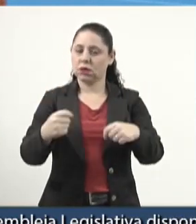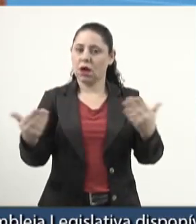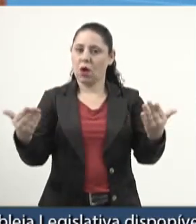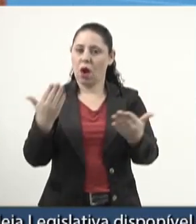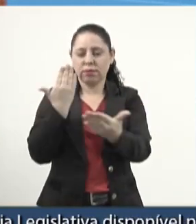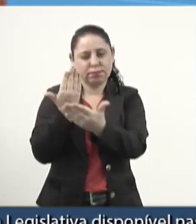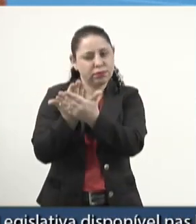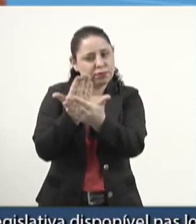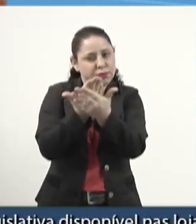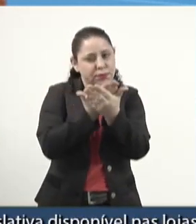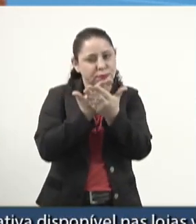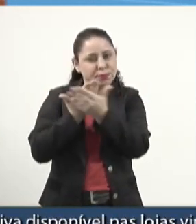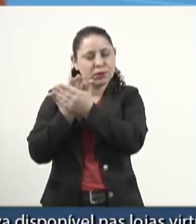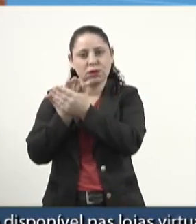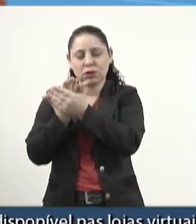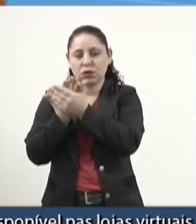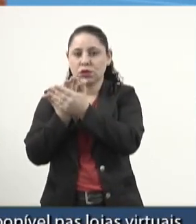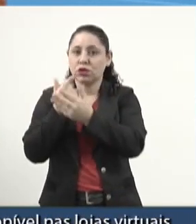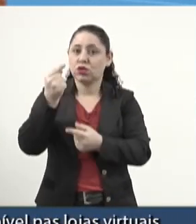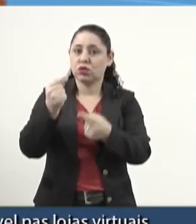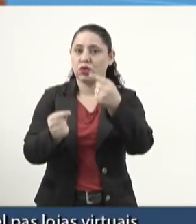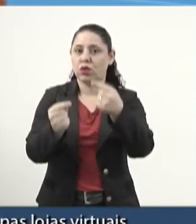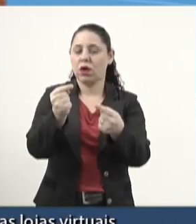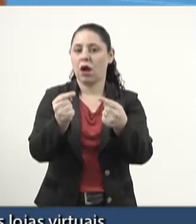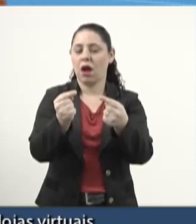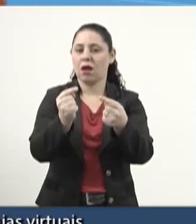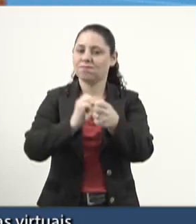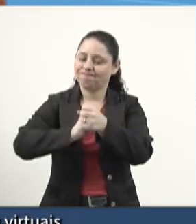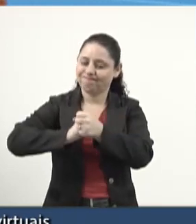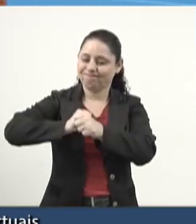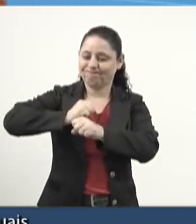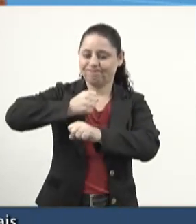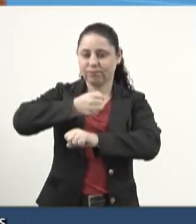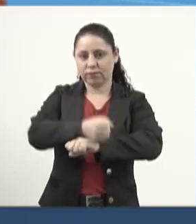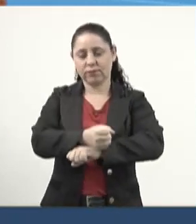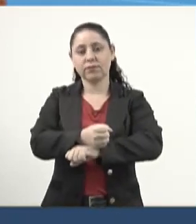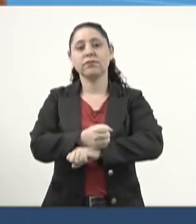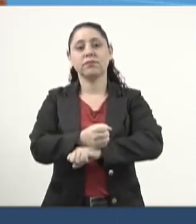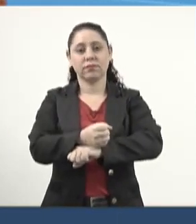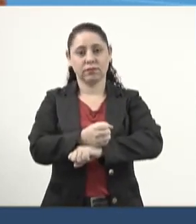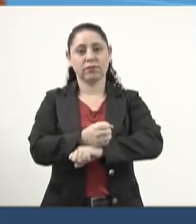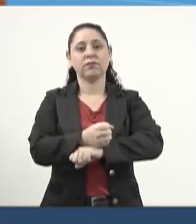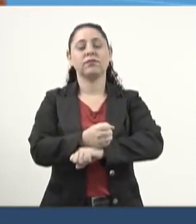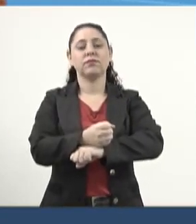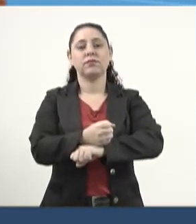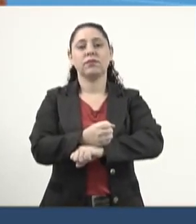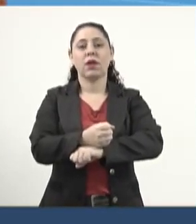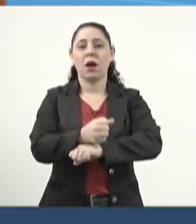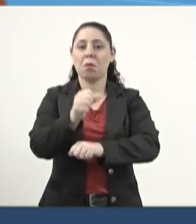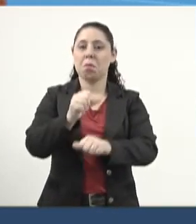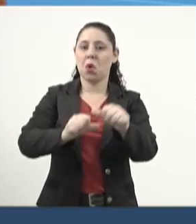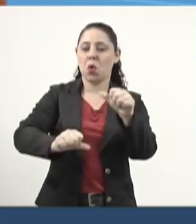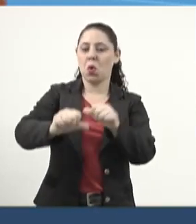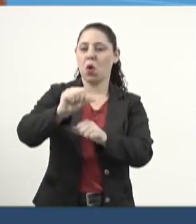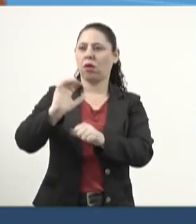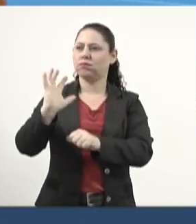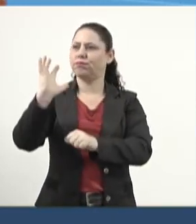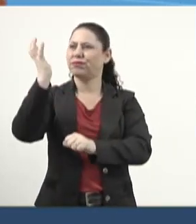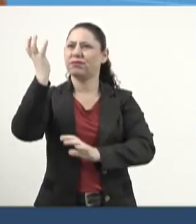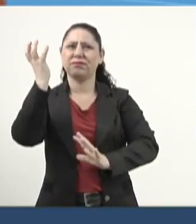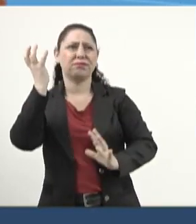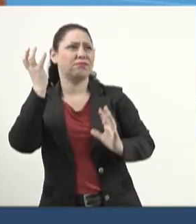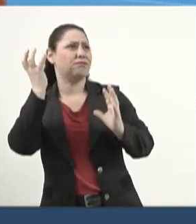debruçar para discutir o enfrentamento às mudanças